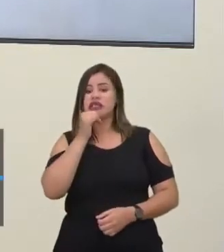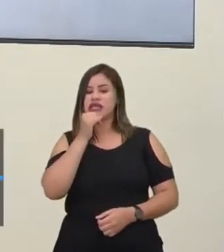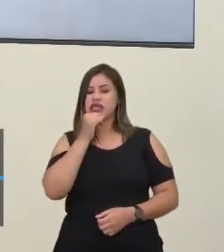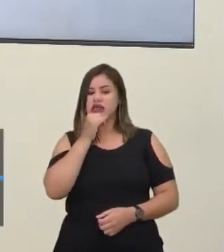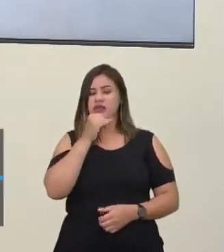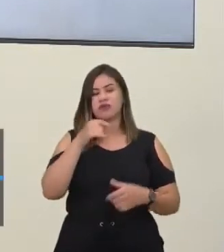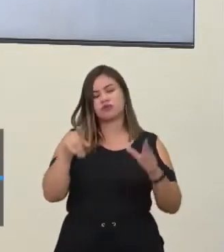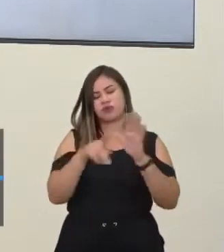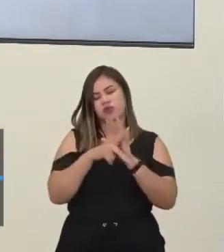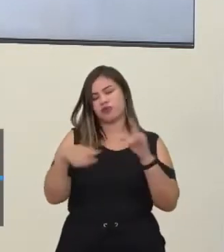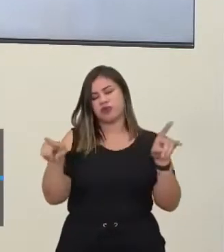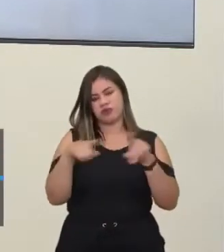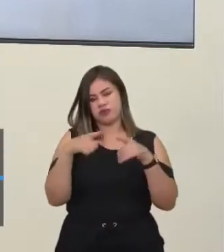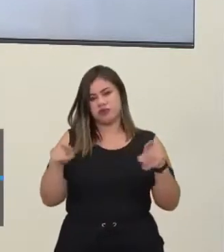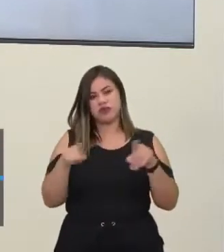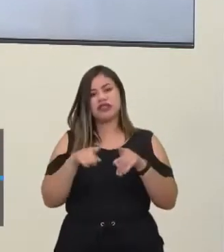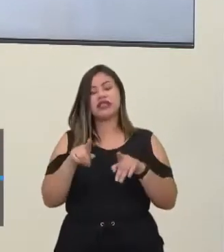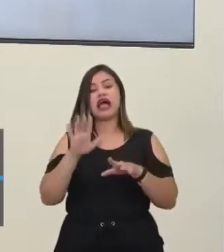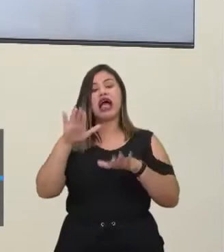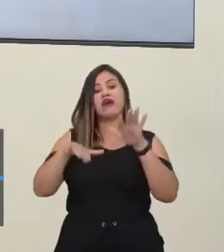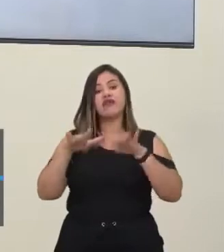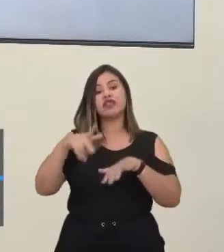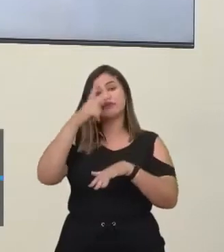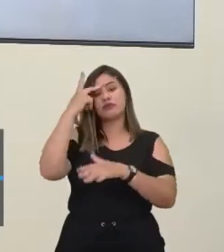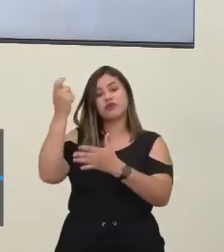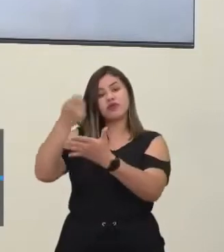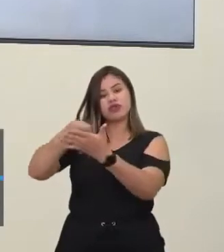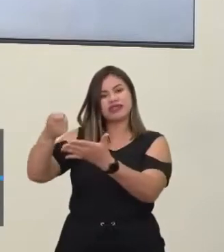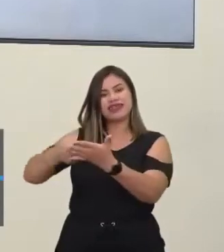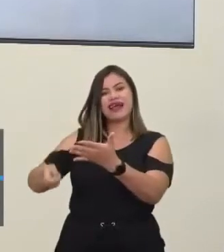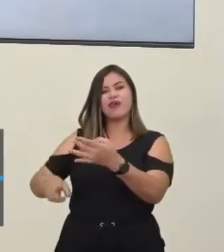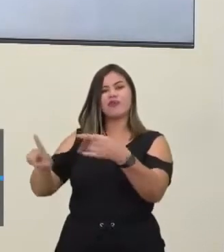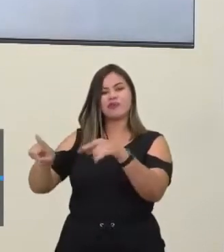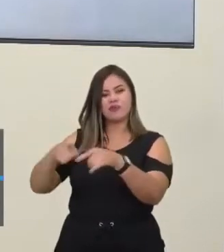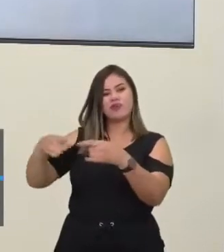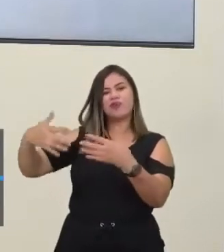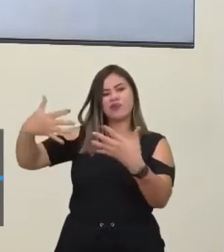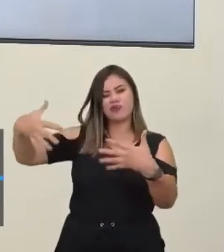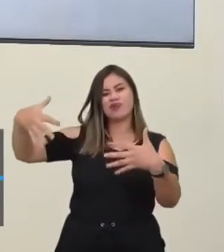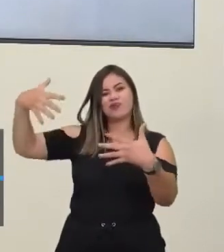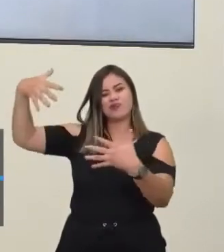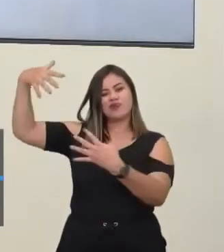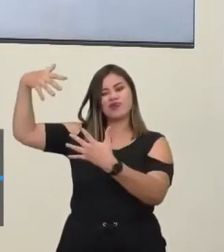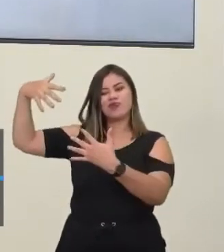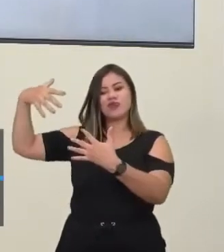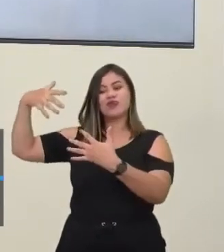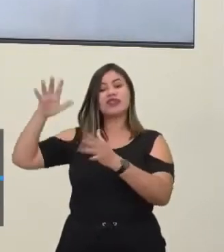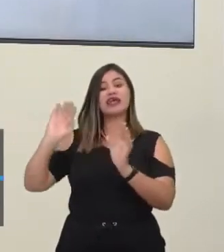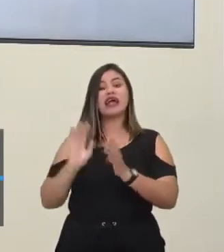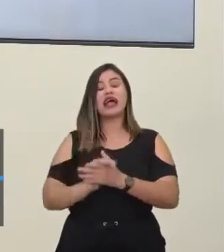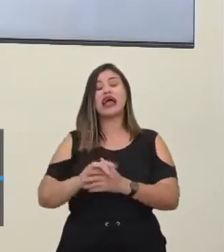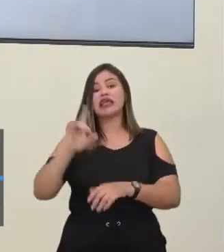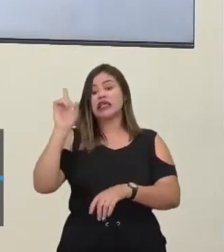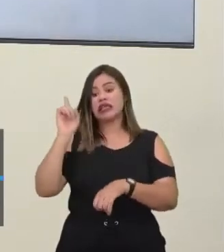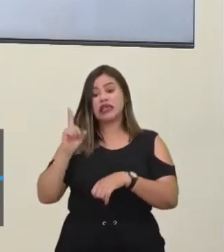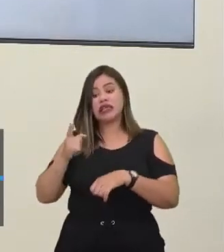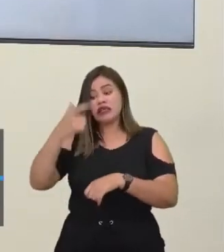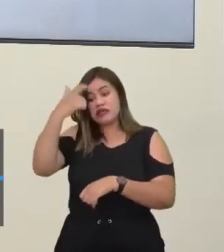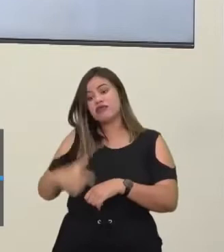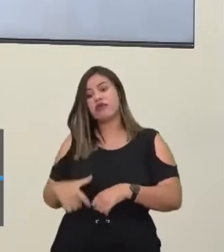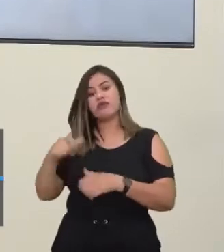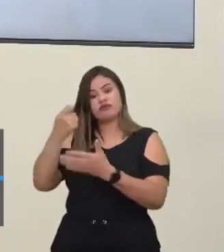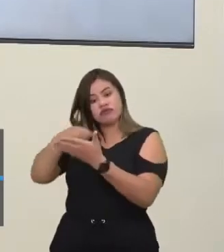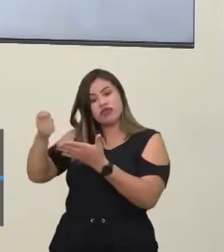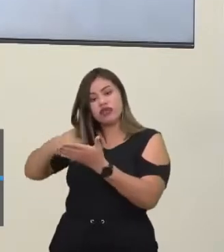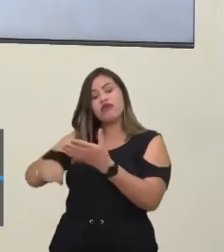história da música, né? Que às vezes a gente tem o compositor que ele escreve, né, a música, a letra, a melodia e ele mesmo canta, né? No